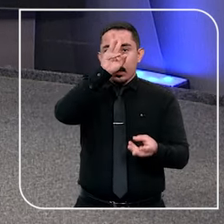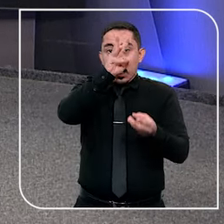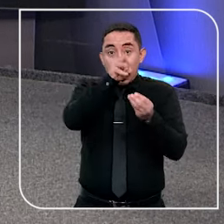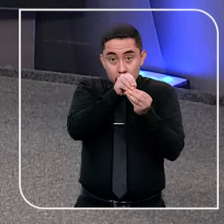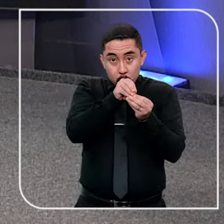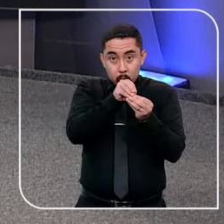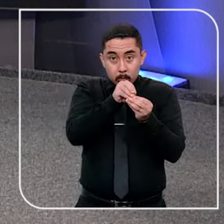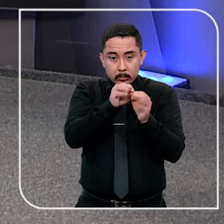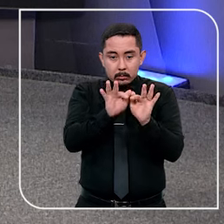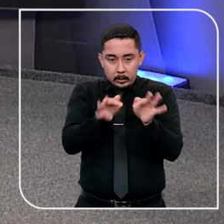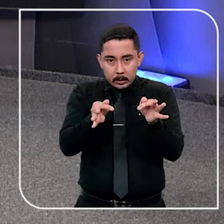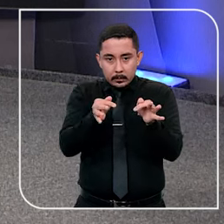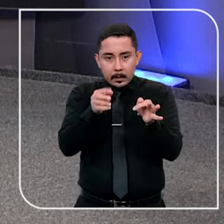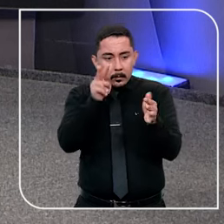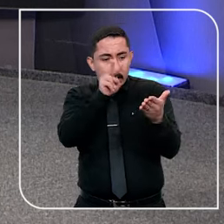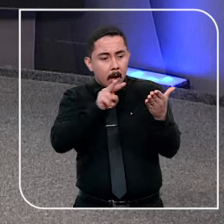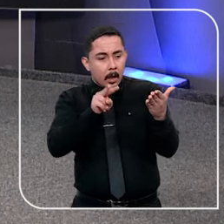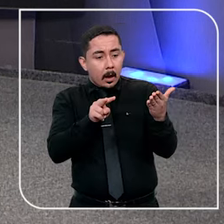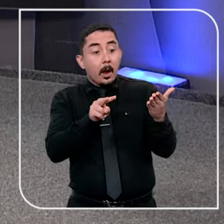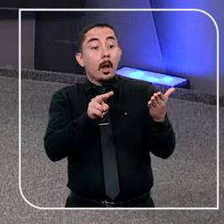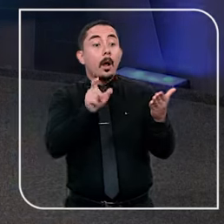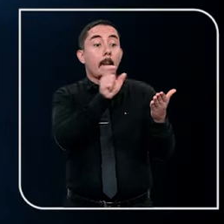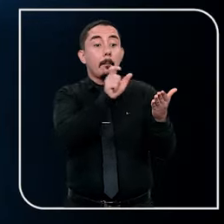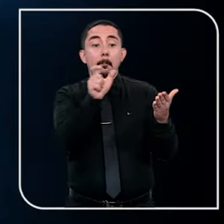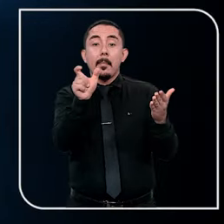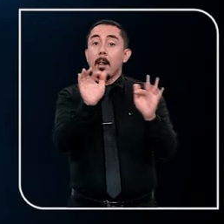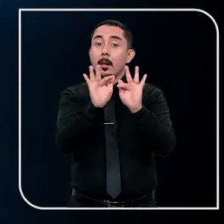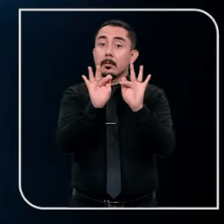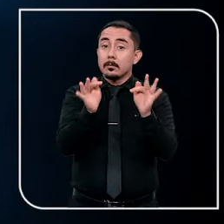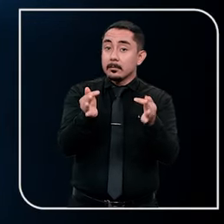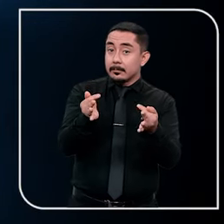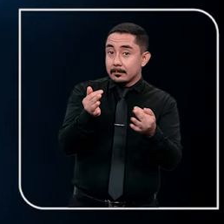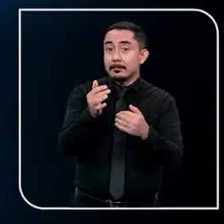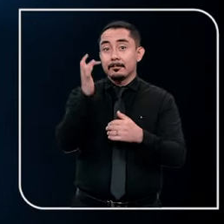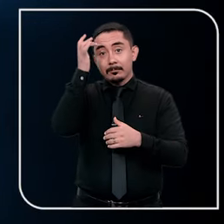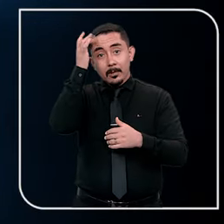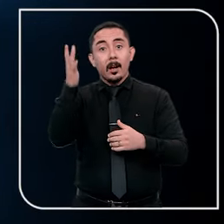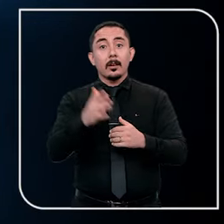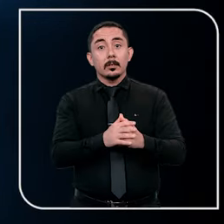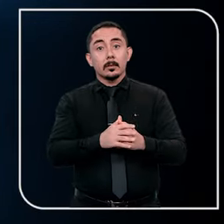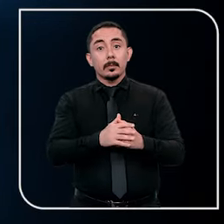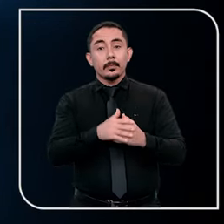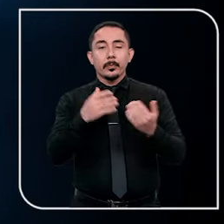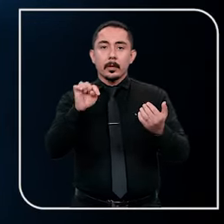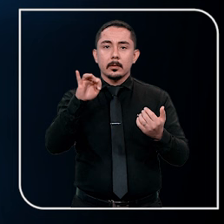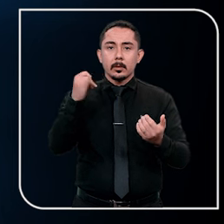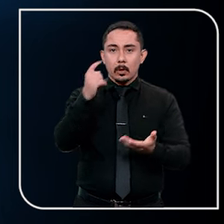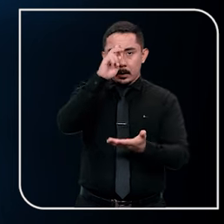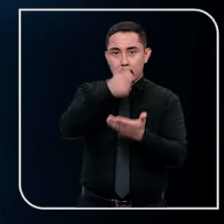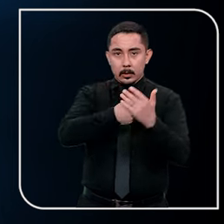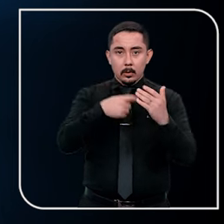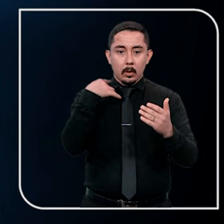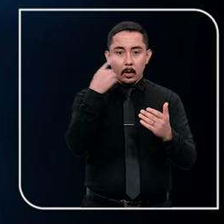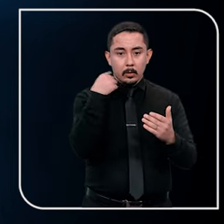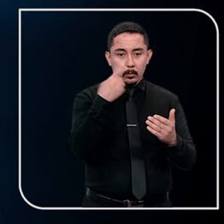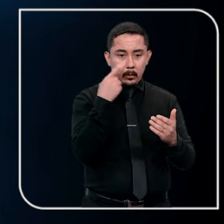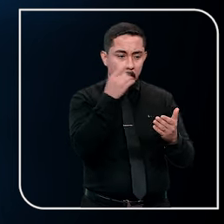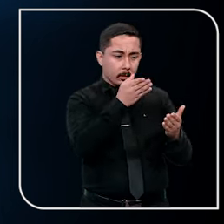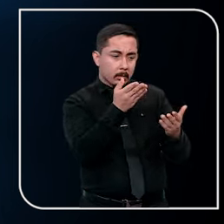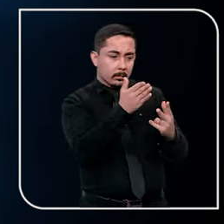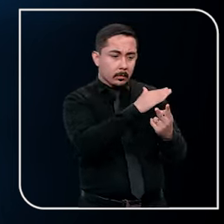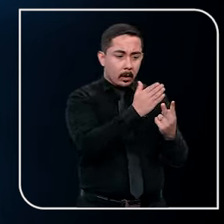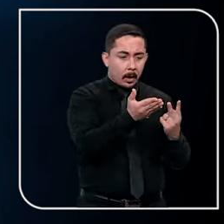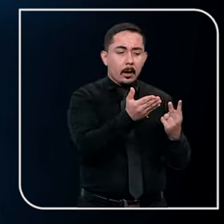resumo simplificado e ler essa decisão o STJ decidiu que o advogado da parte